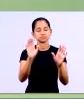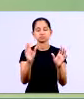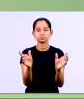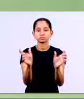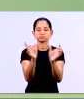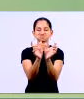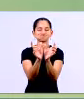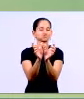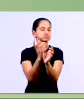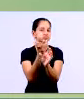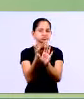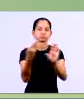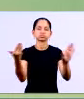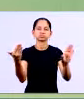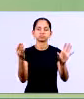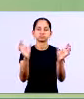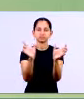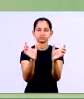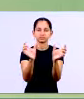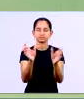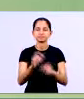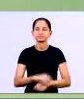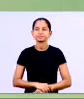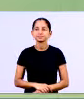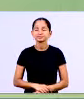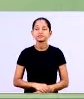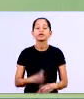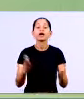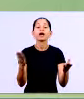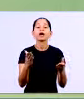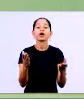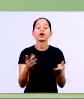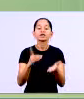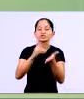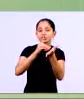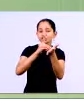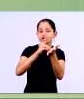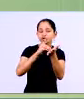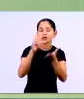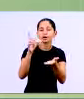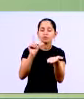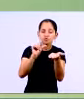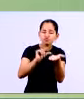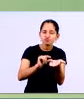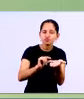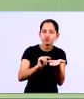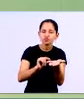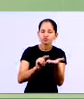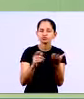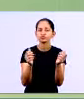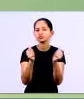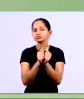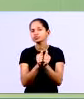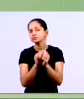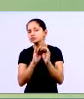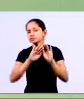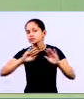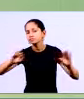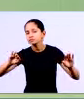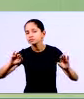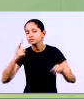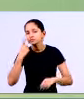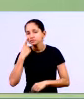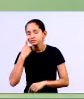iguais se repelem. E mini dicionário, professora Tayane? Mini dicionário fica junto ou separado?